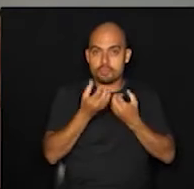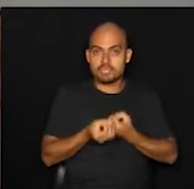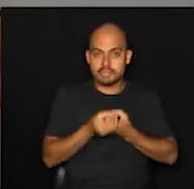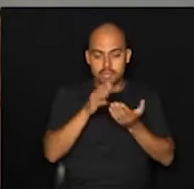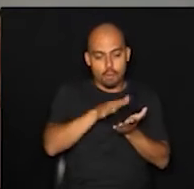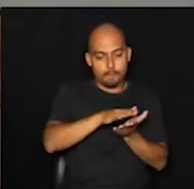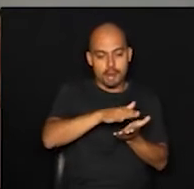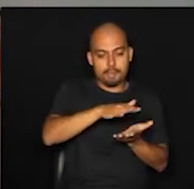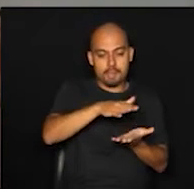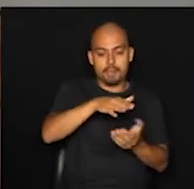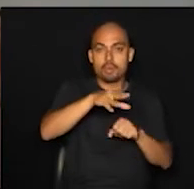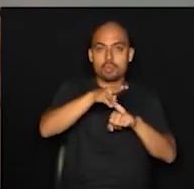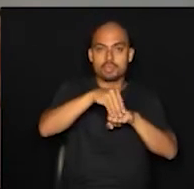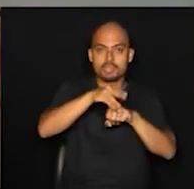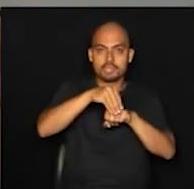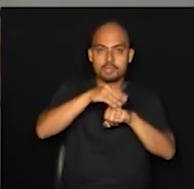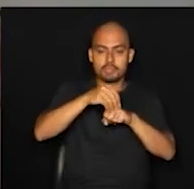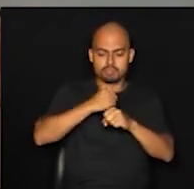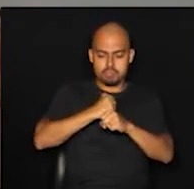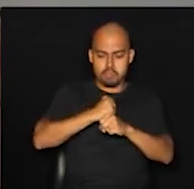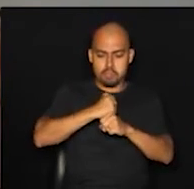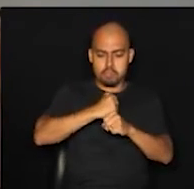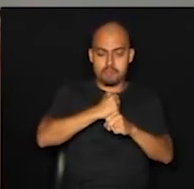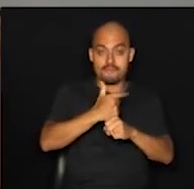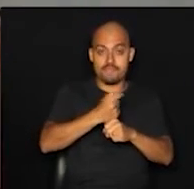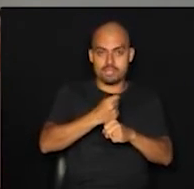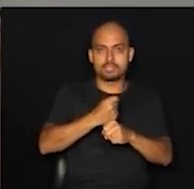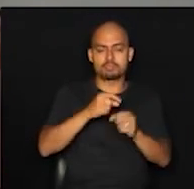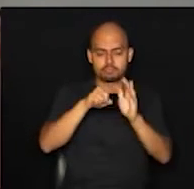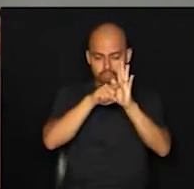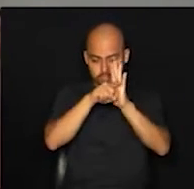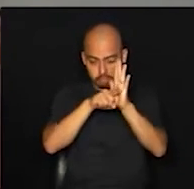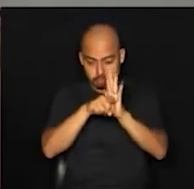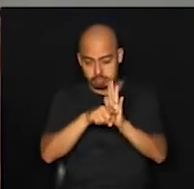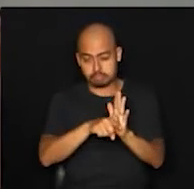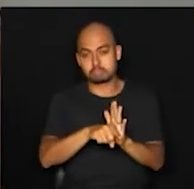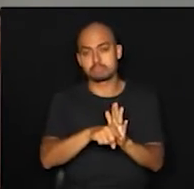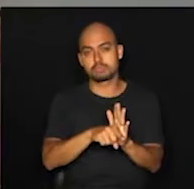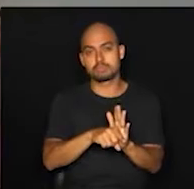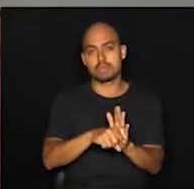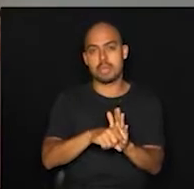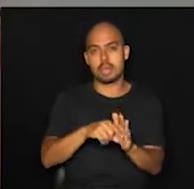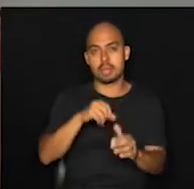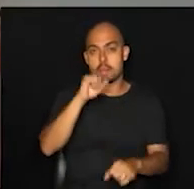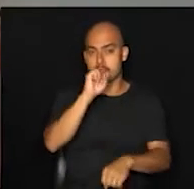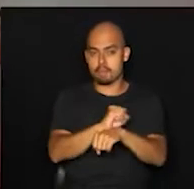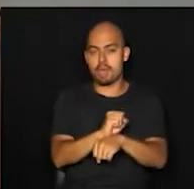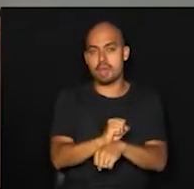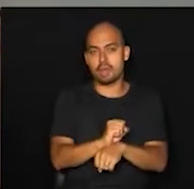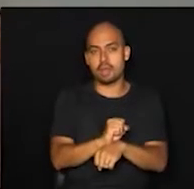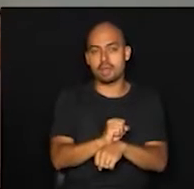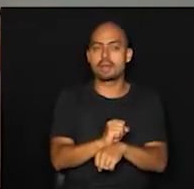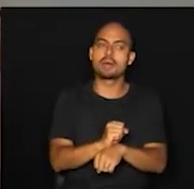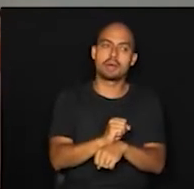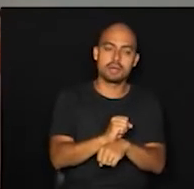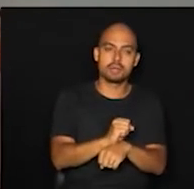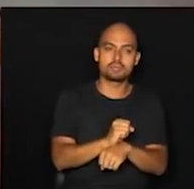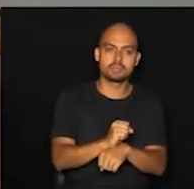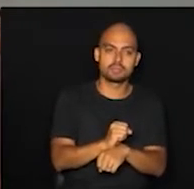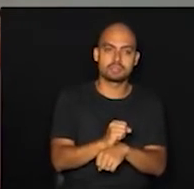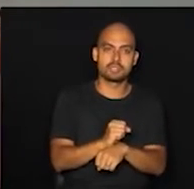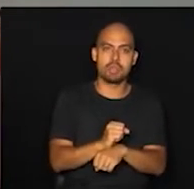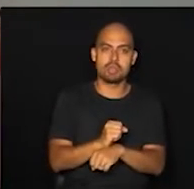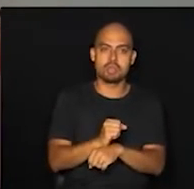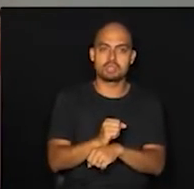de conhecimento, desses anos todos de pesquisa. Pesquisa, claro, que não foi ininterrupta, né? Ela era uma pesquisa